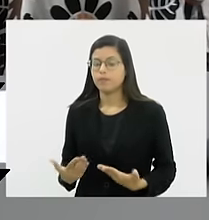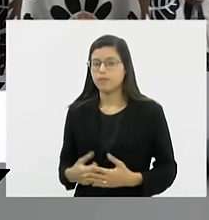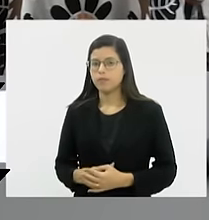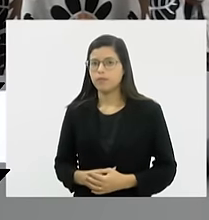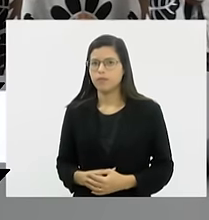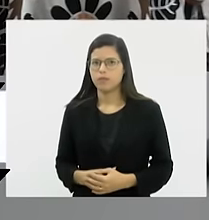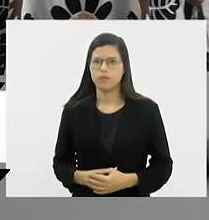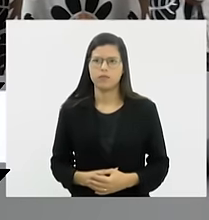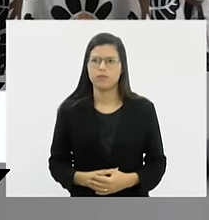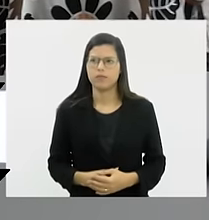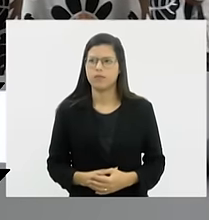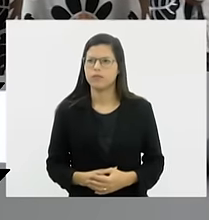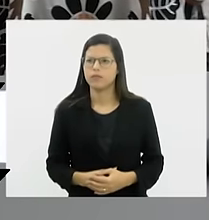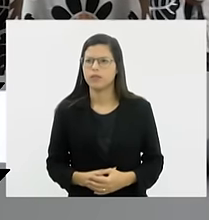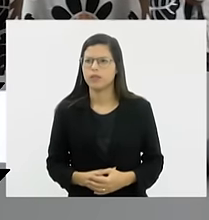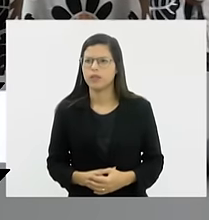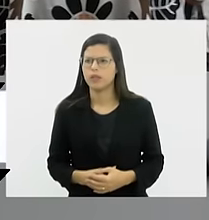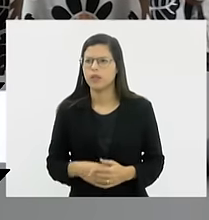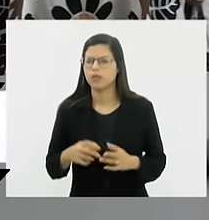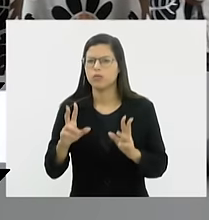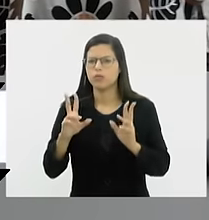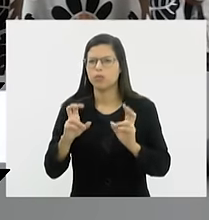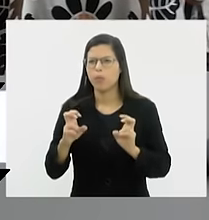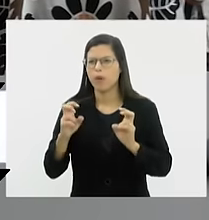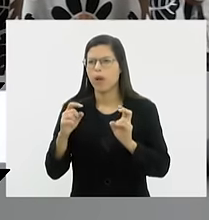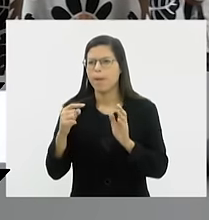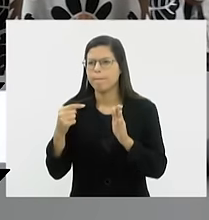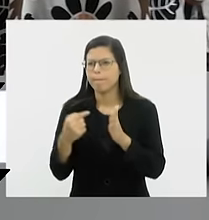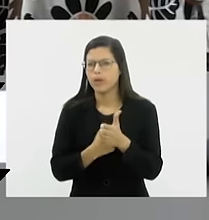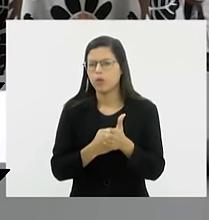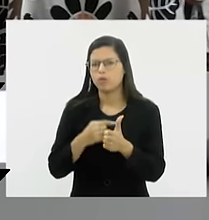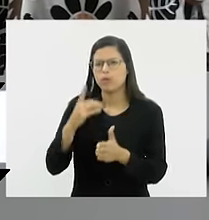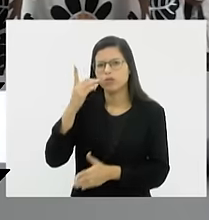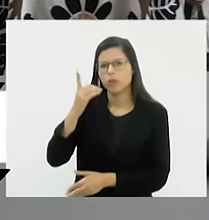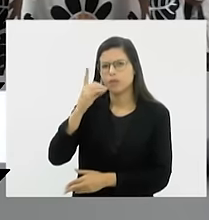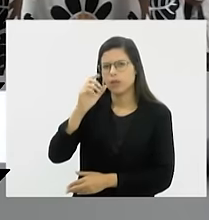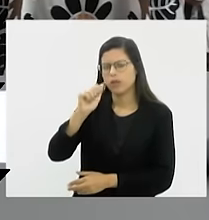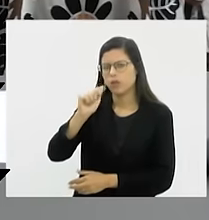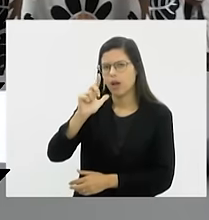foram muitas perguntas. Em relação à pergunta do deputado Alan Lopes,